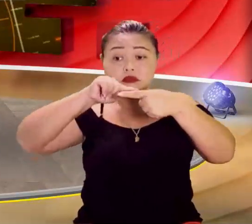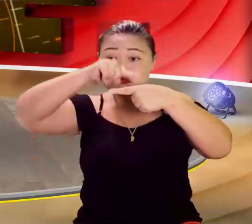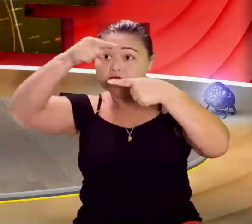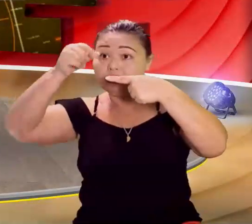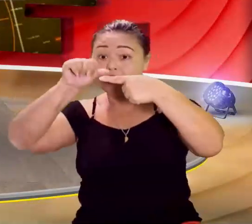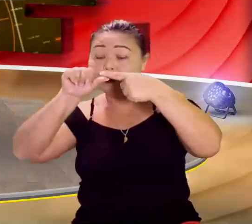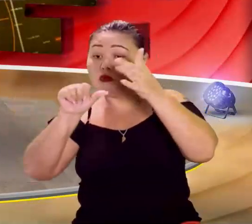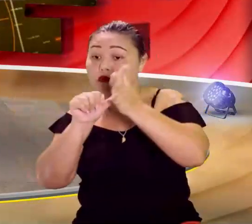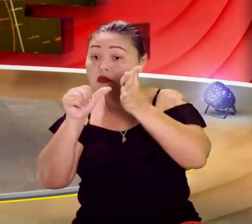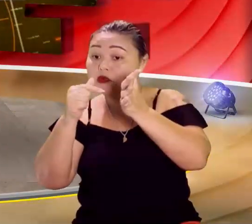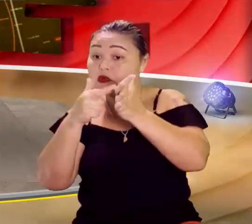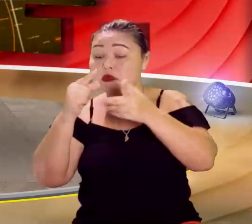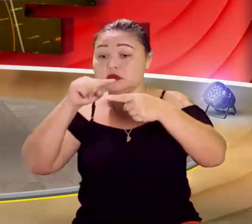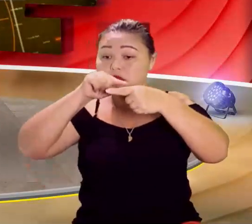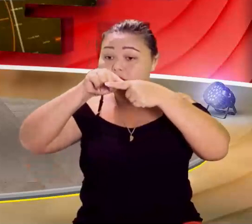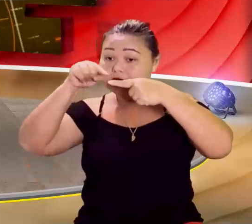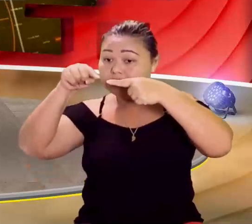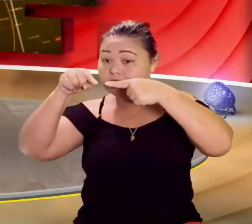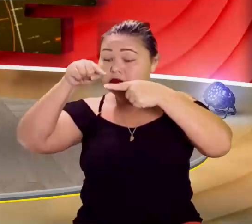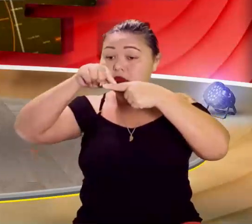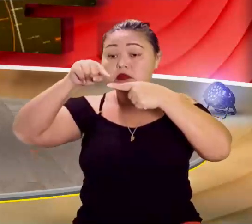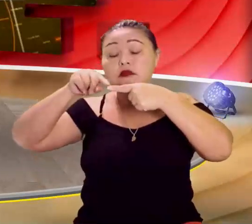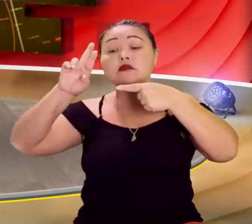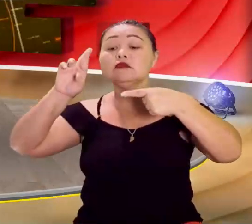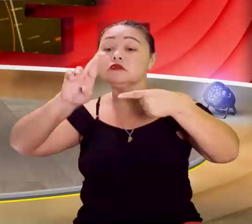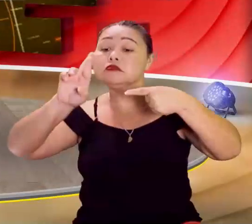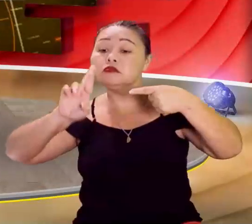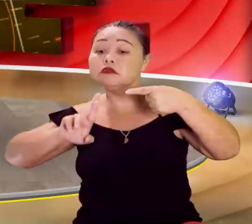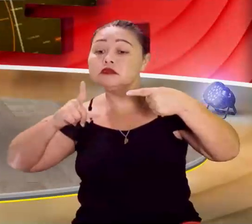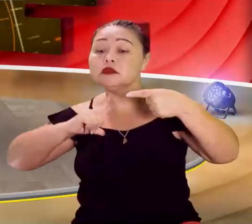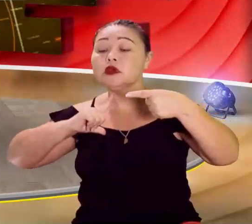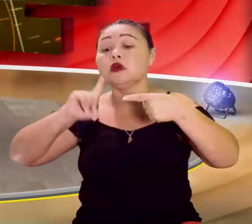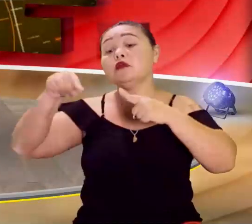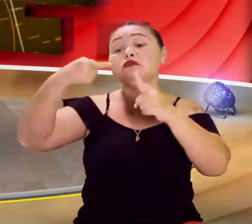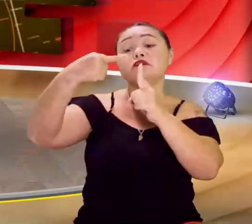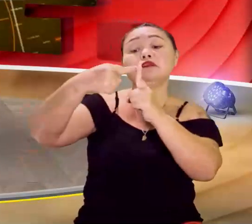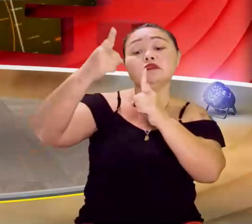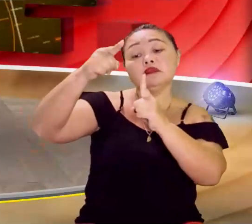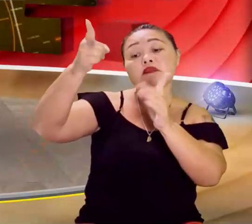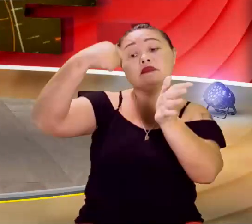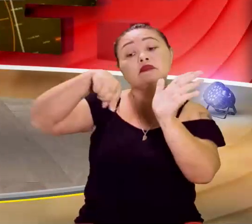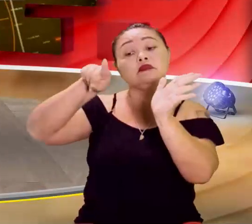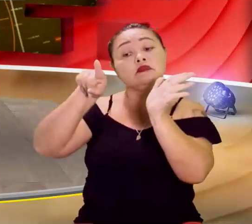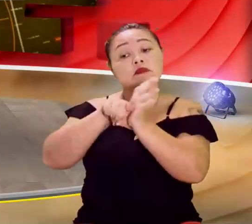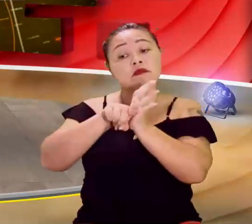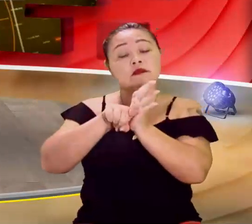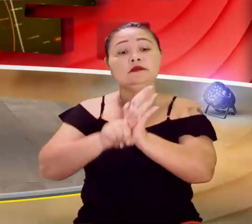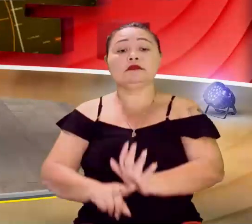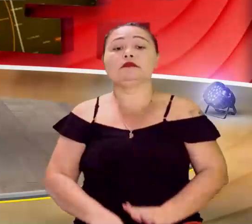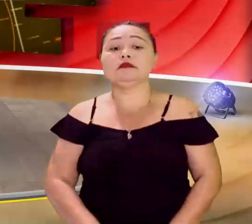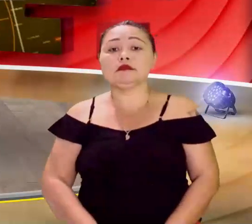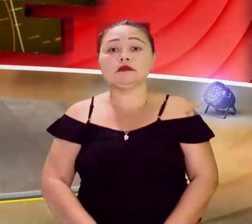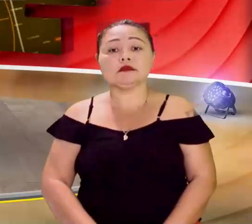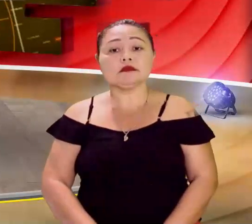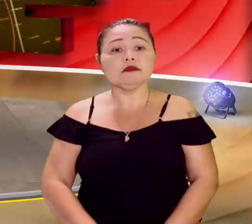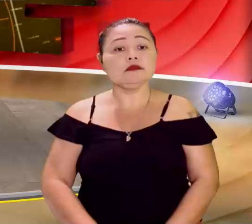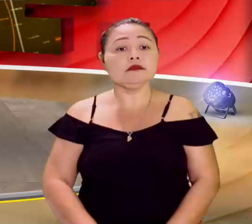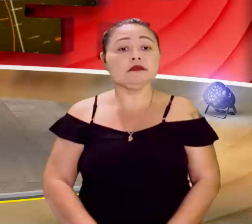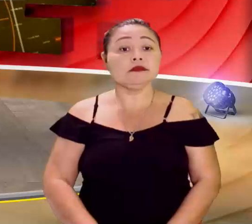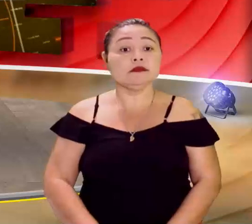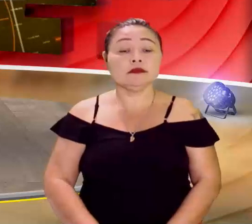não, achar as raízes, né? Ainda dar a resposta final, Isso. onde ela é positiva e onde ela é negativa.